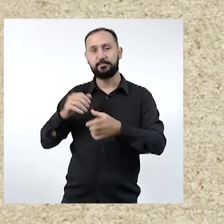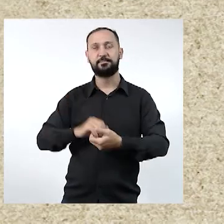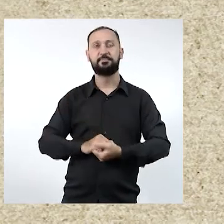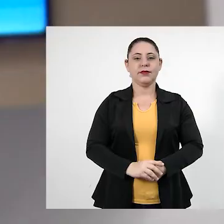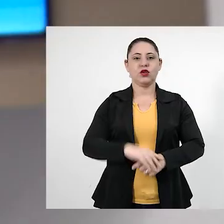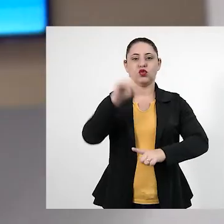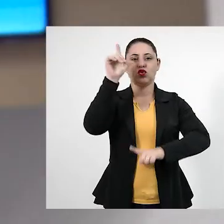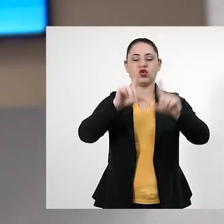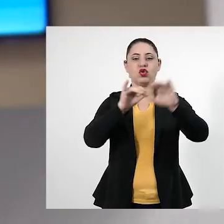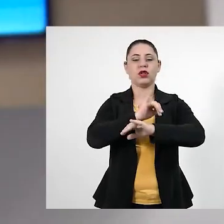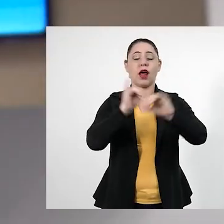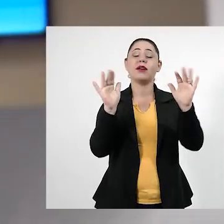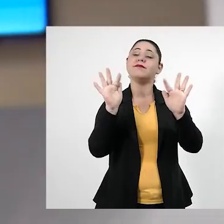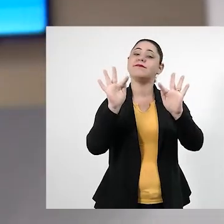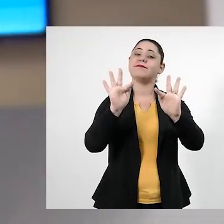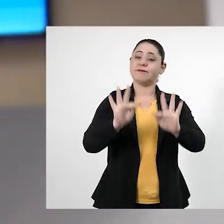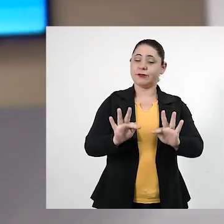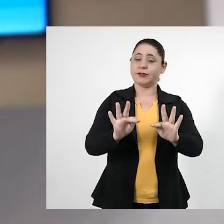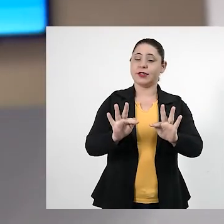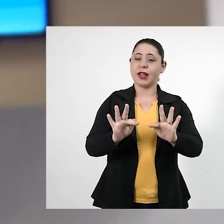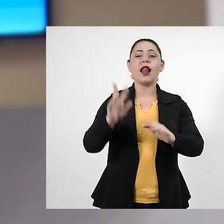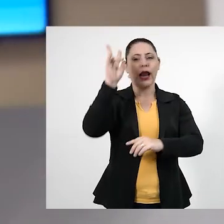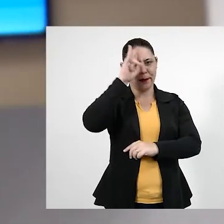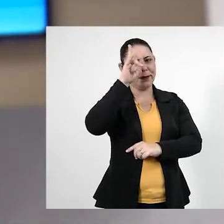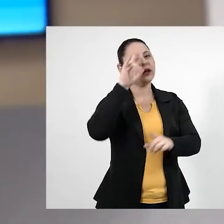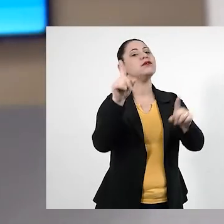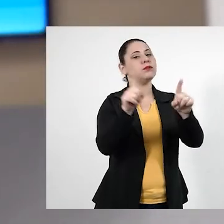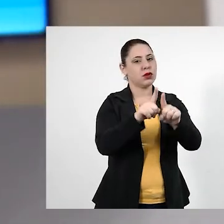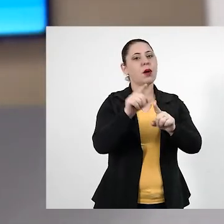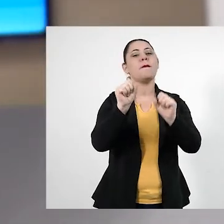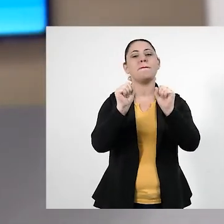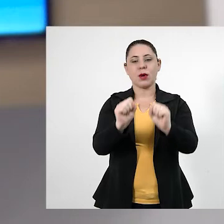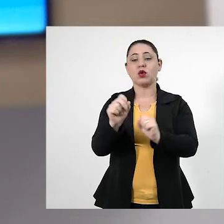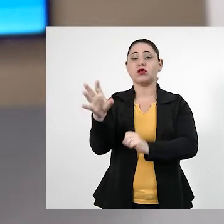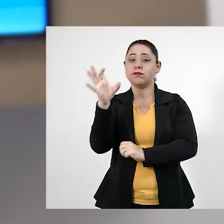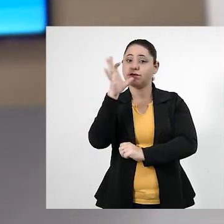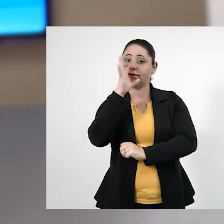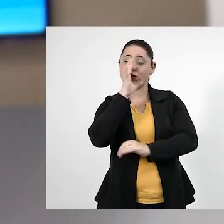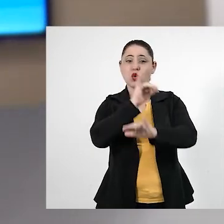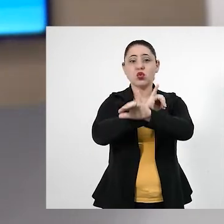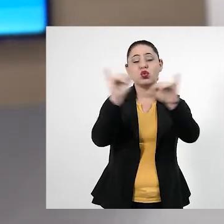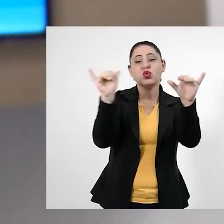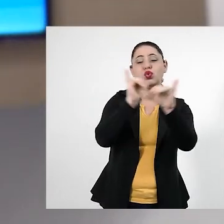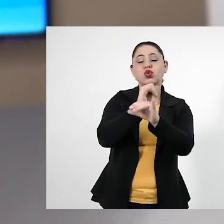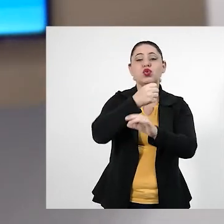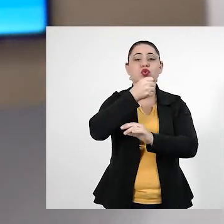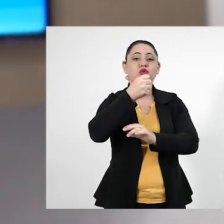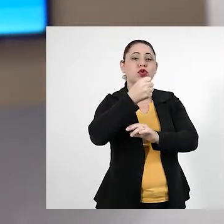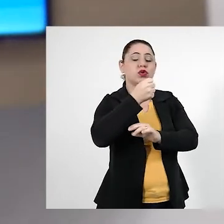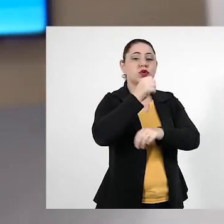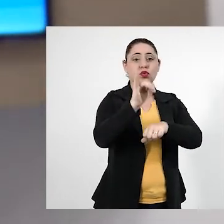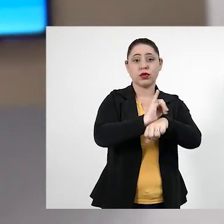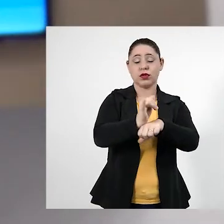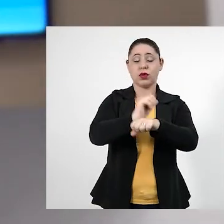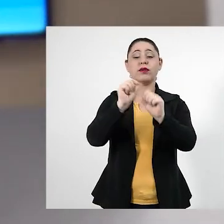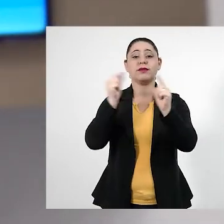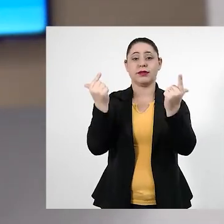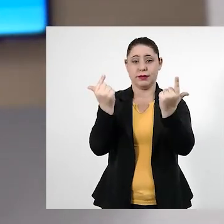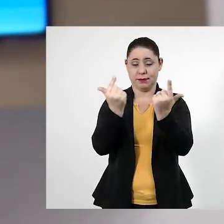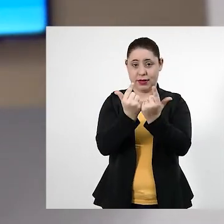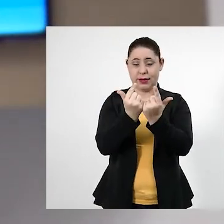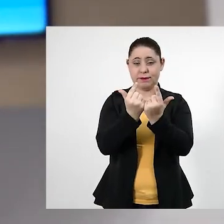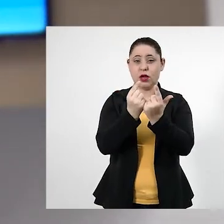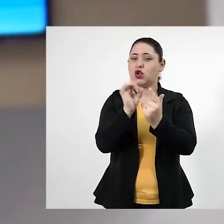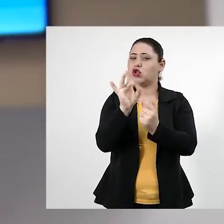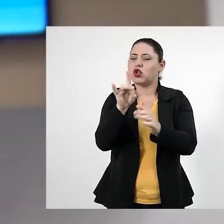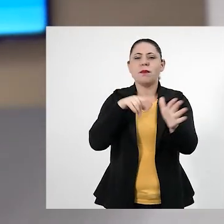tela. O Jornal Parlamentar fica por aqui. Lembrando também que você pode conferir essas e outras reportagens no YouTube da Casa de